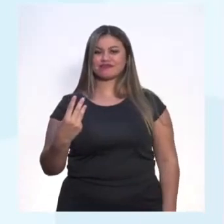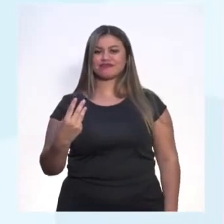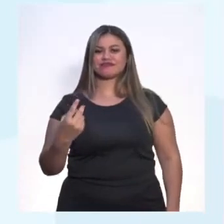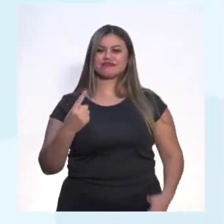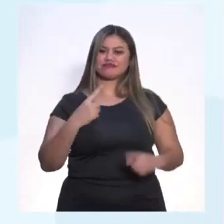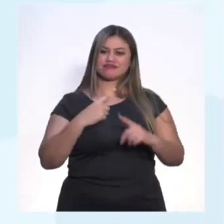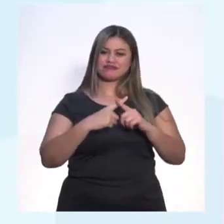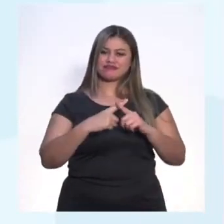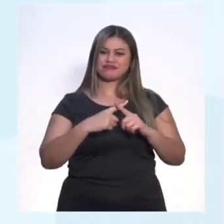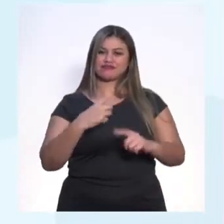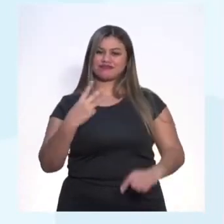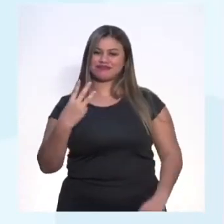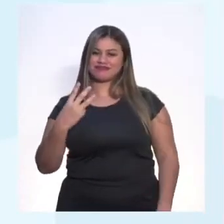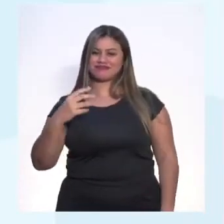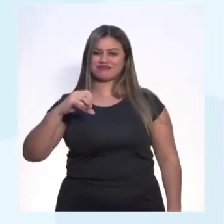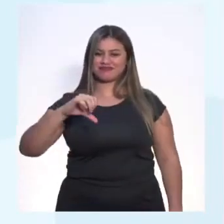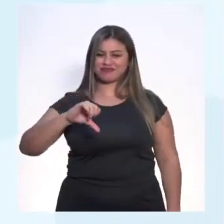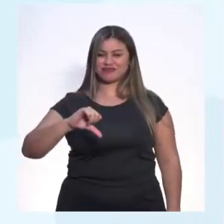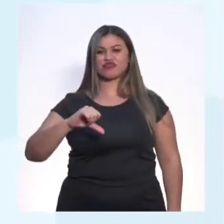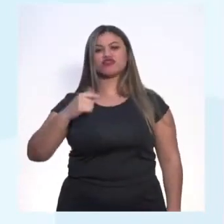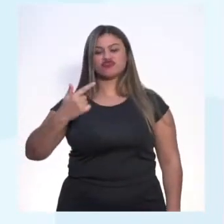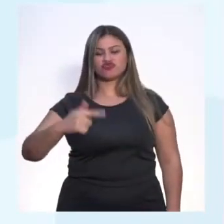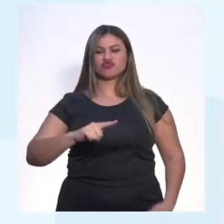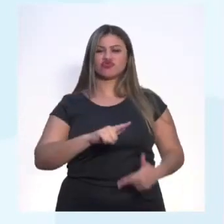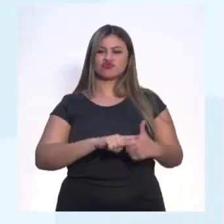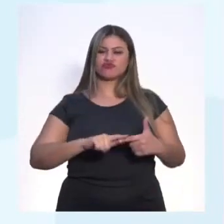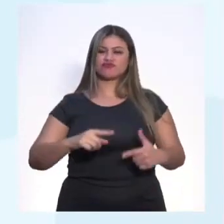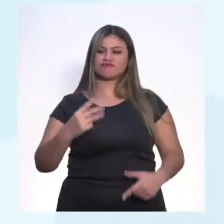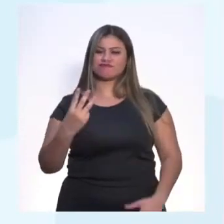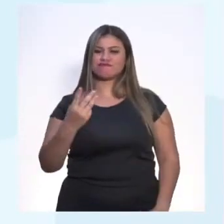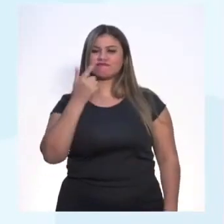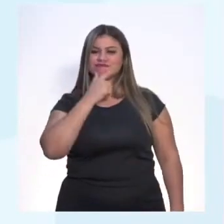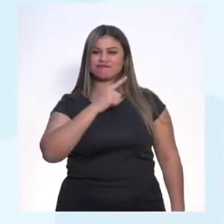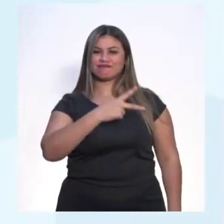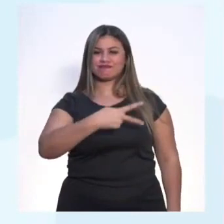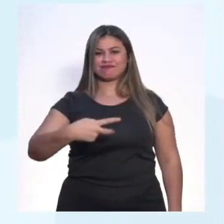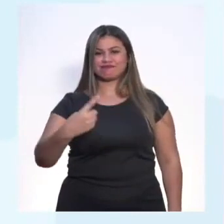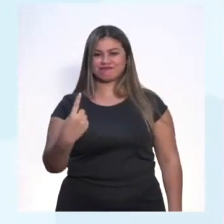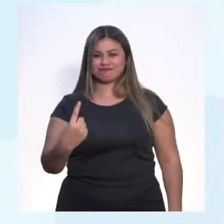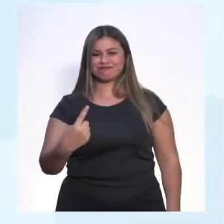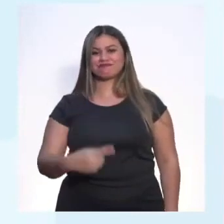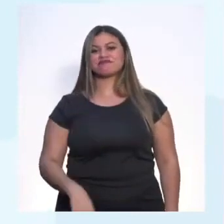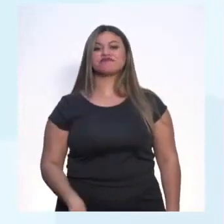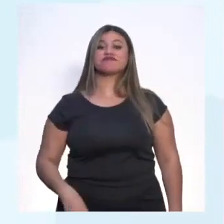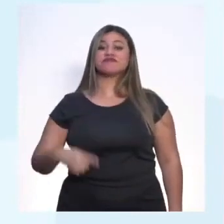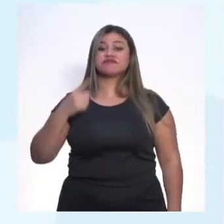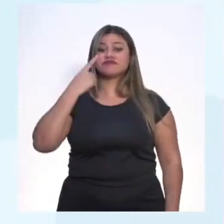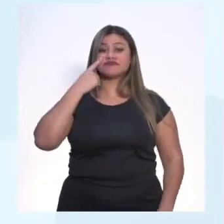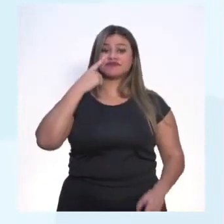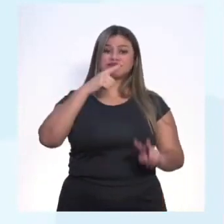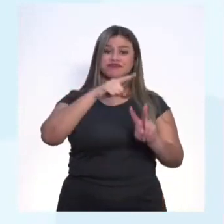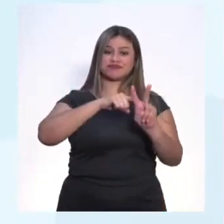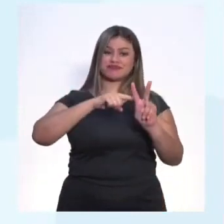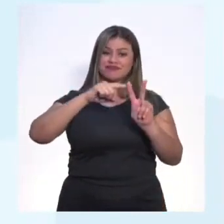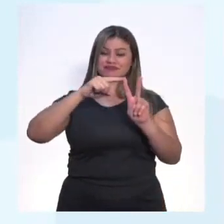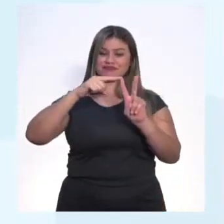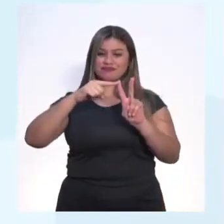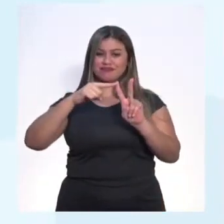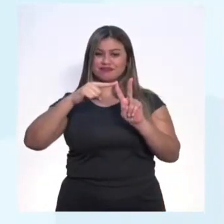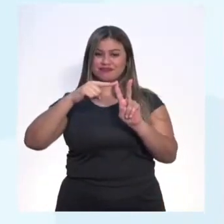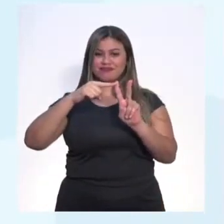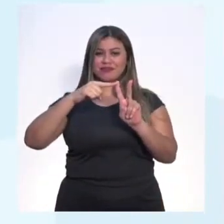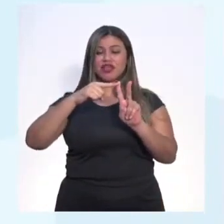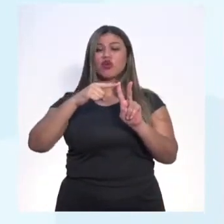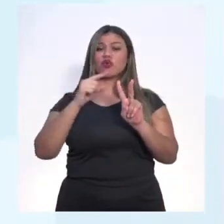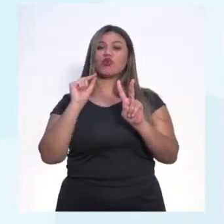3 vezes 3, 9. E de novo 3 para chegar no 1. Volta na raiz. Qual que é o